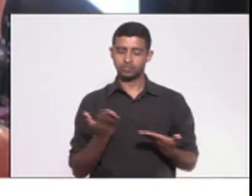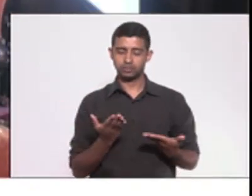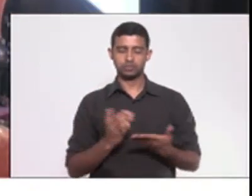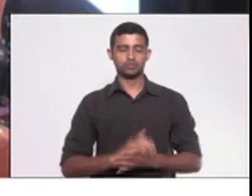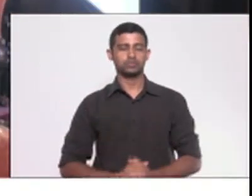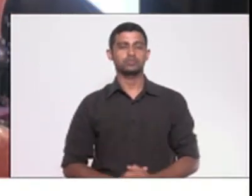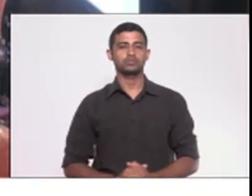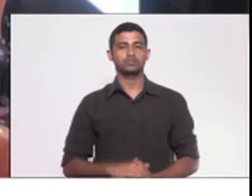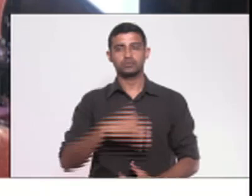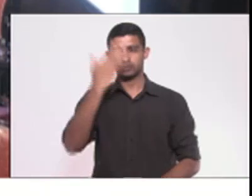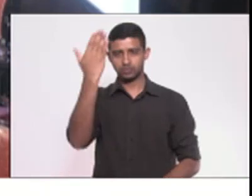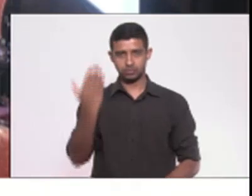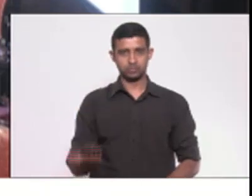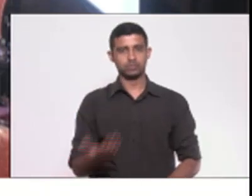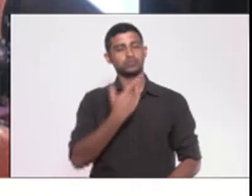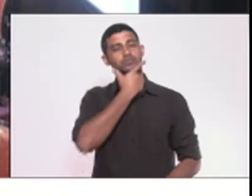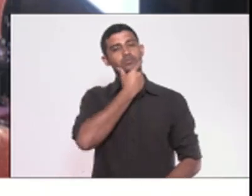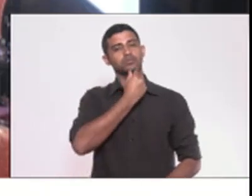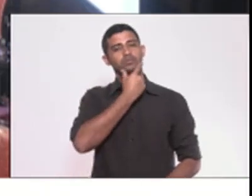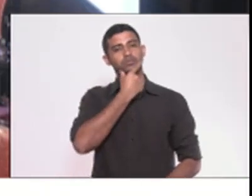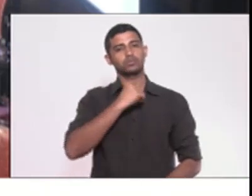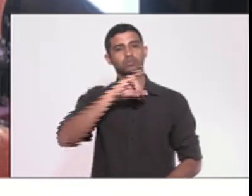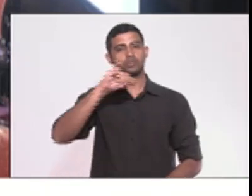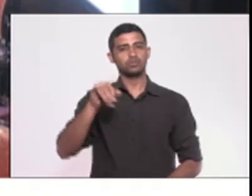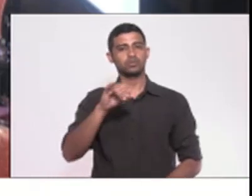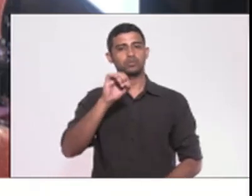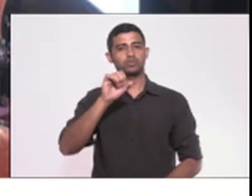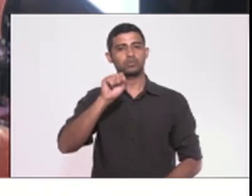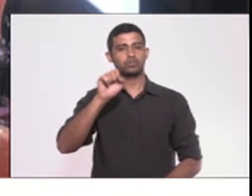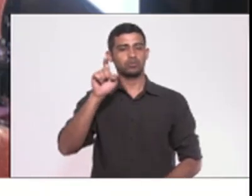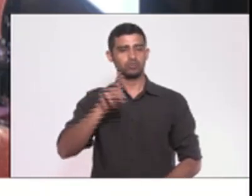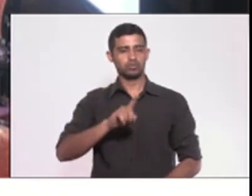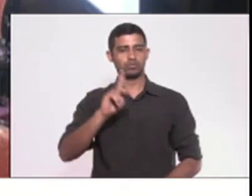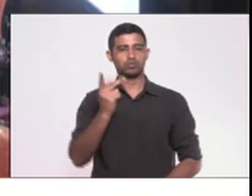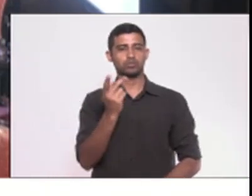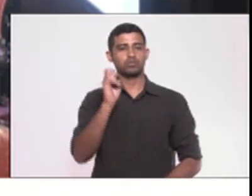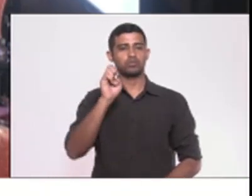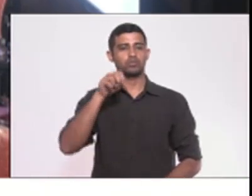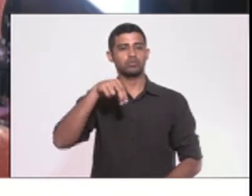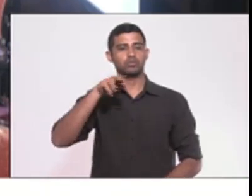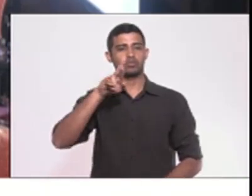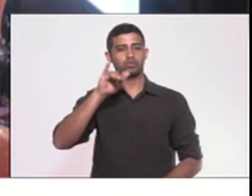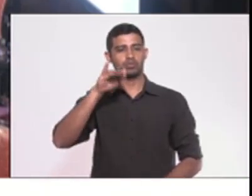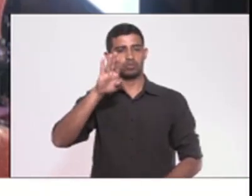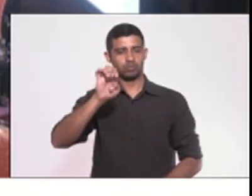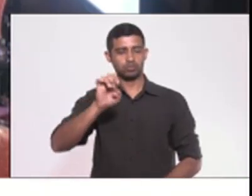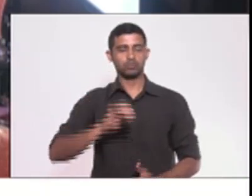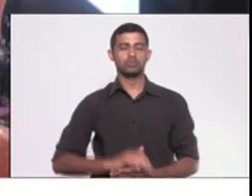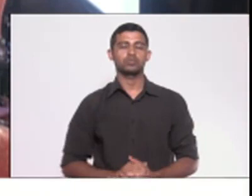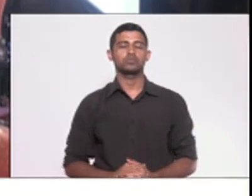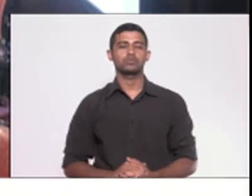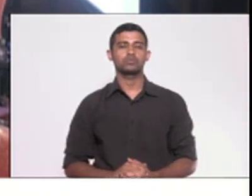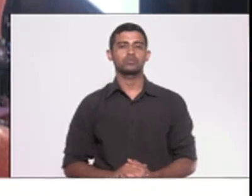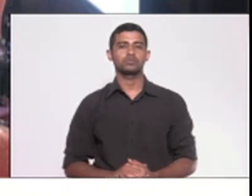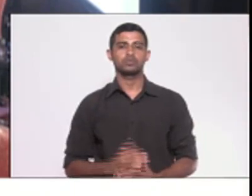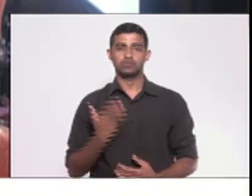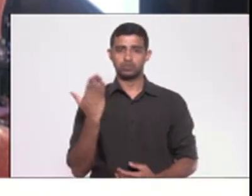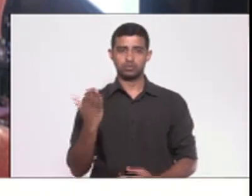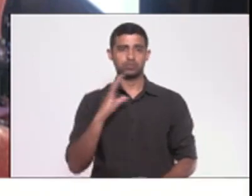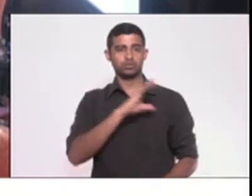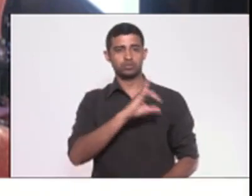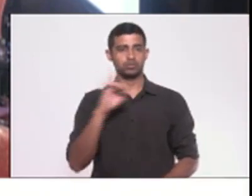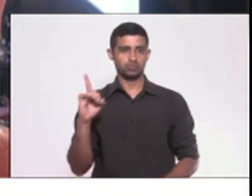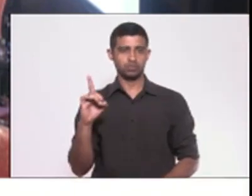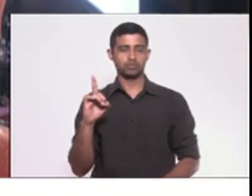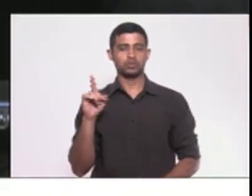Convido o senhor José Henrique Rabelo Penido Monteiro, coordenador